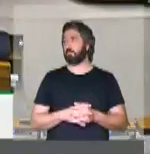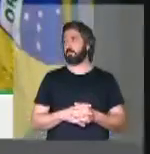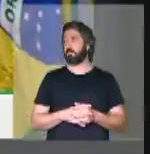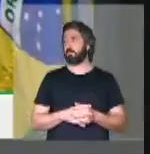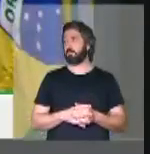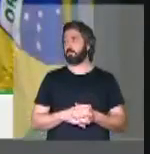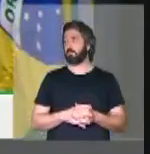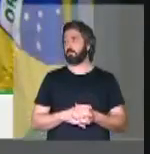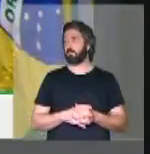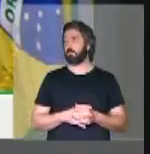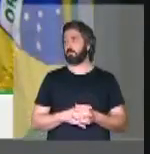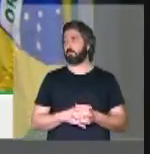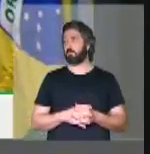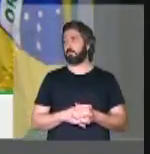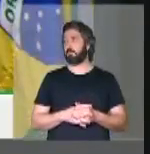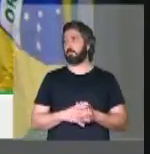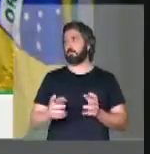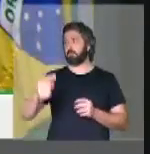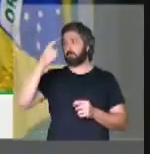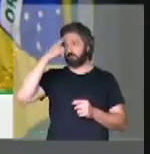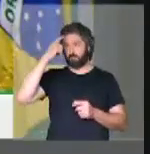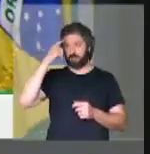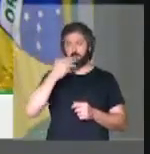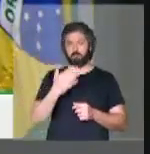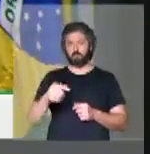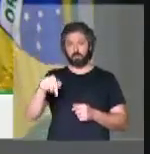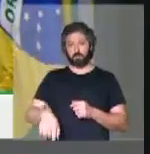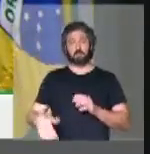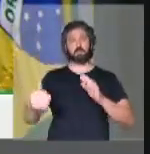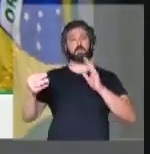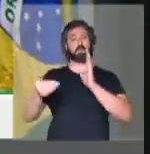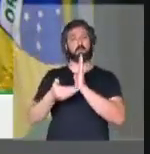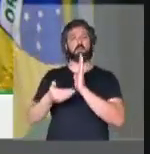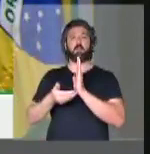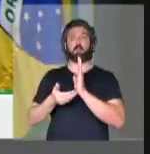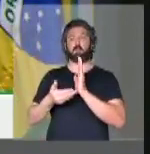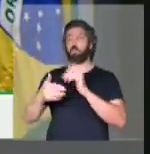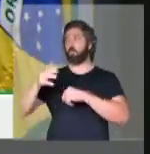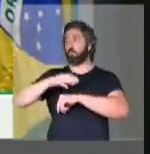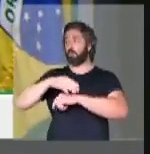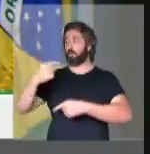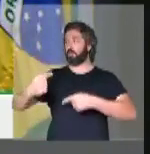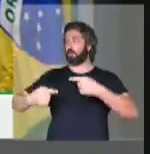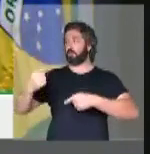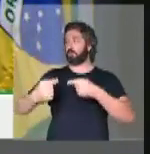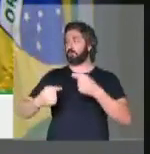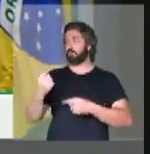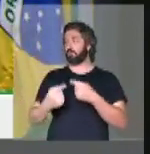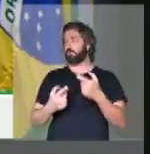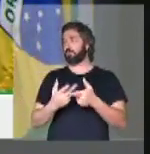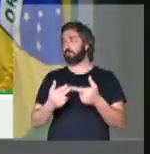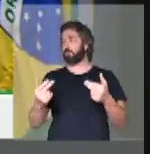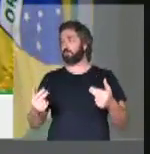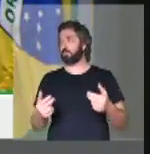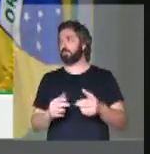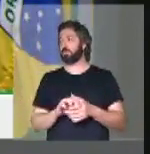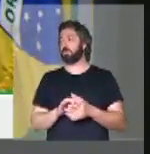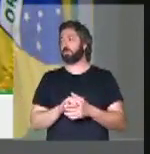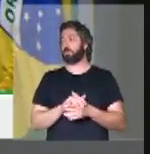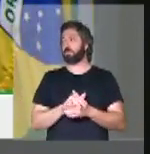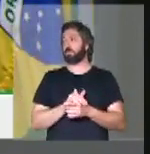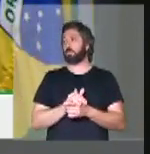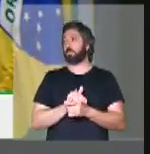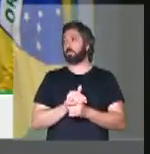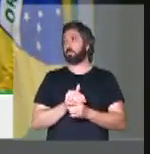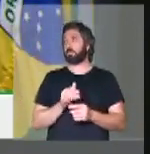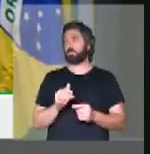ser lidas e repensadas por esta casa. No momento em que se discute, sem dúvida,